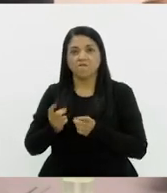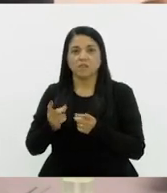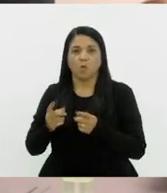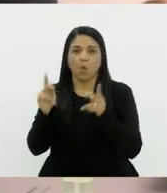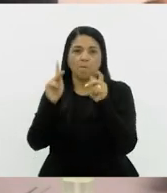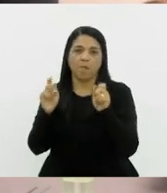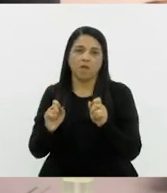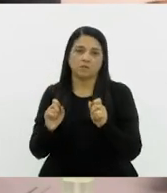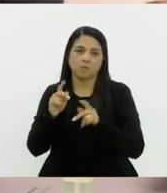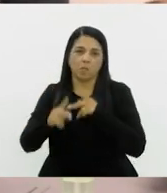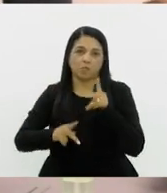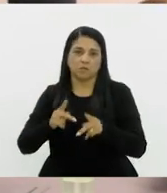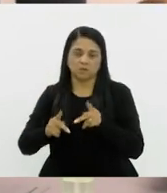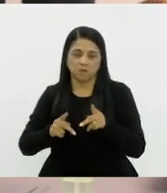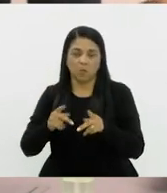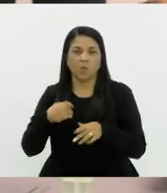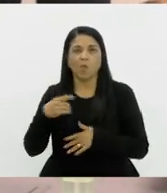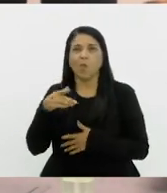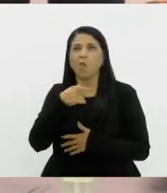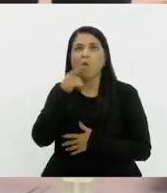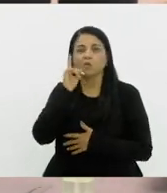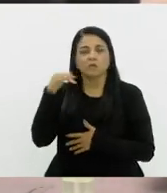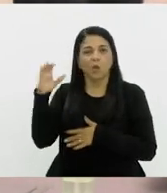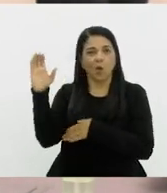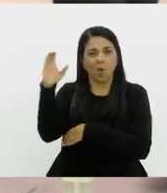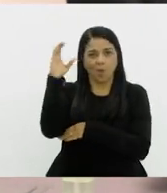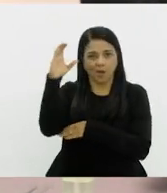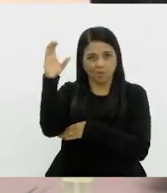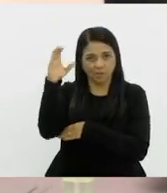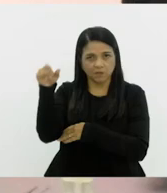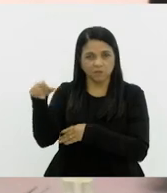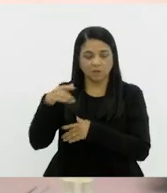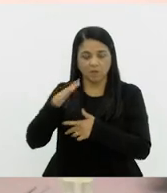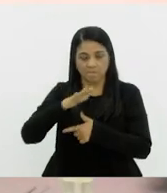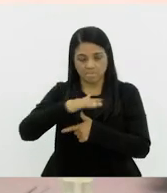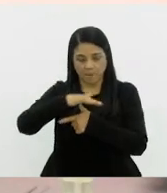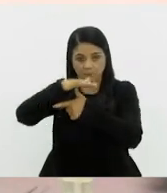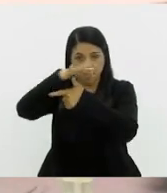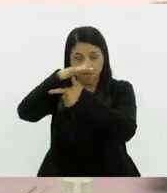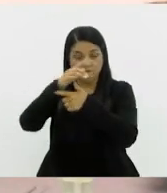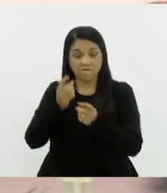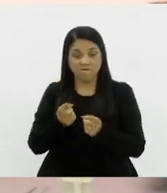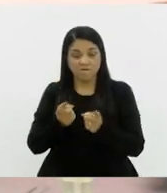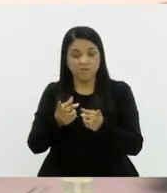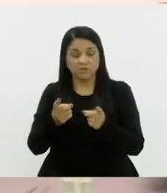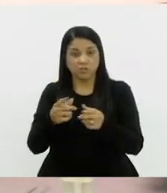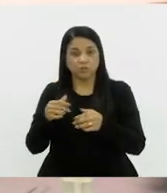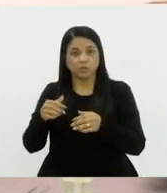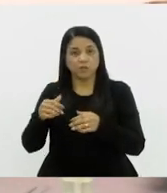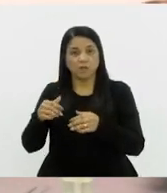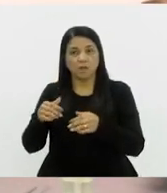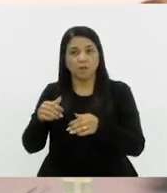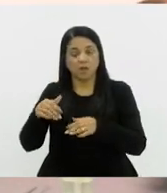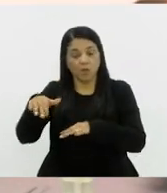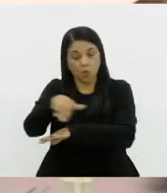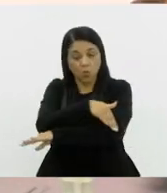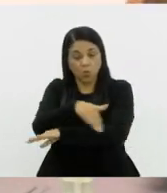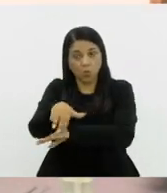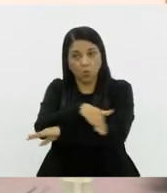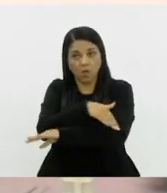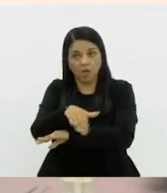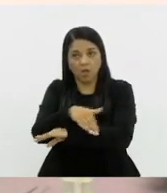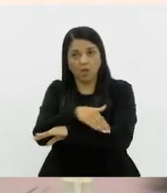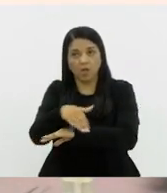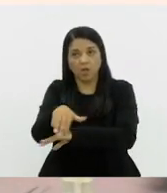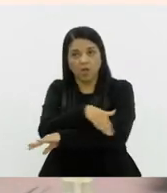passando em Copacabana, esses voos estão sendo vendidos na calçada. Voe comigo,